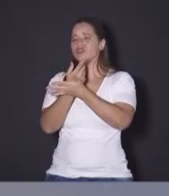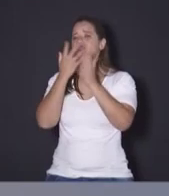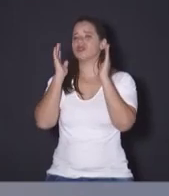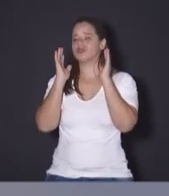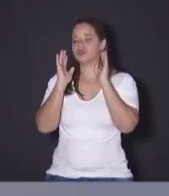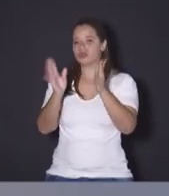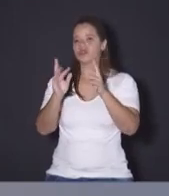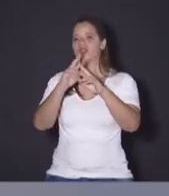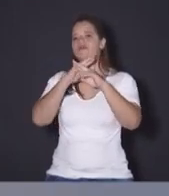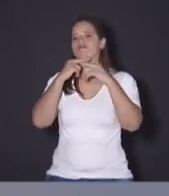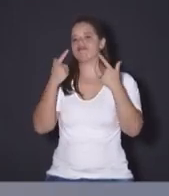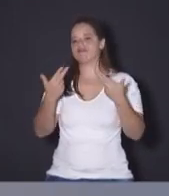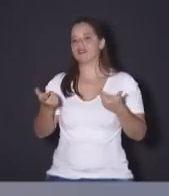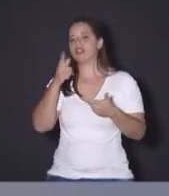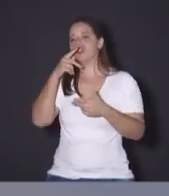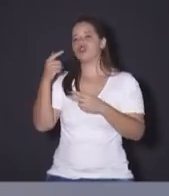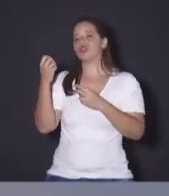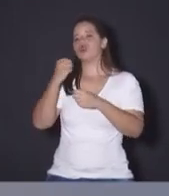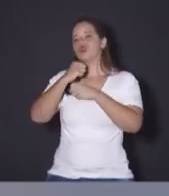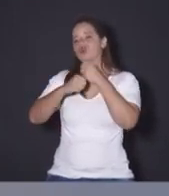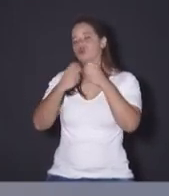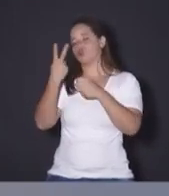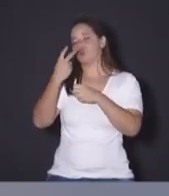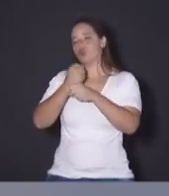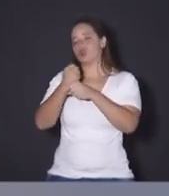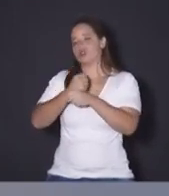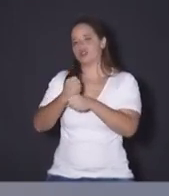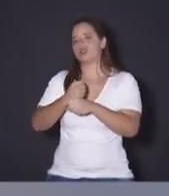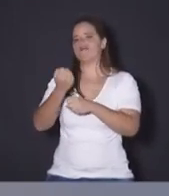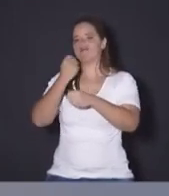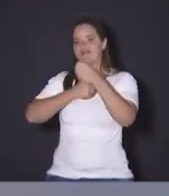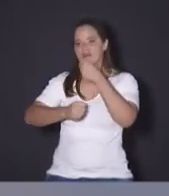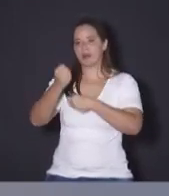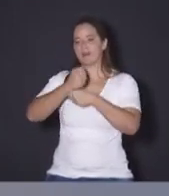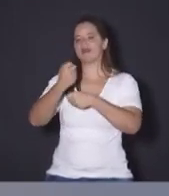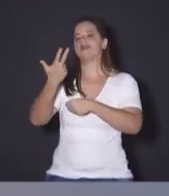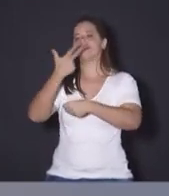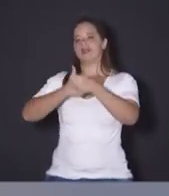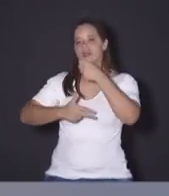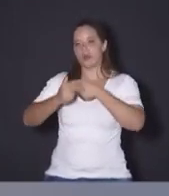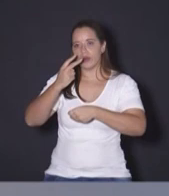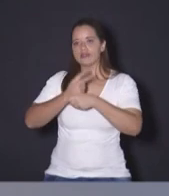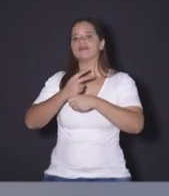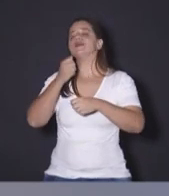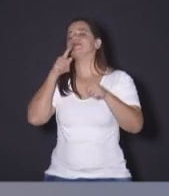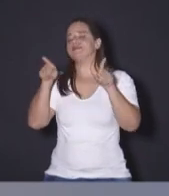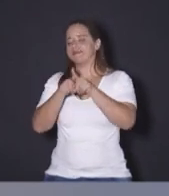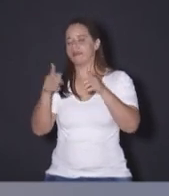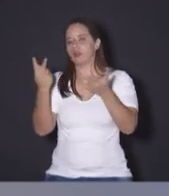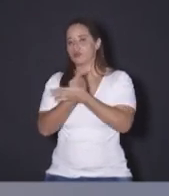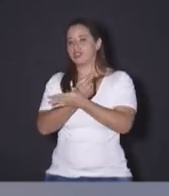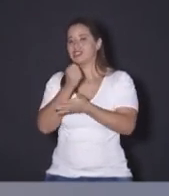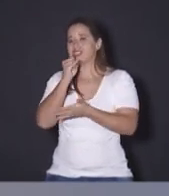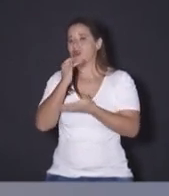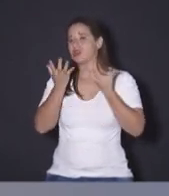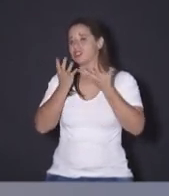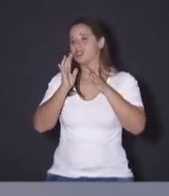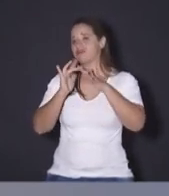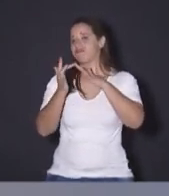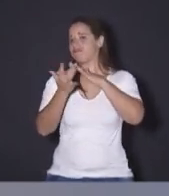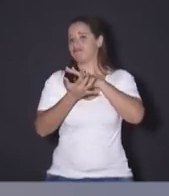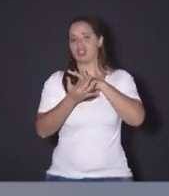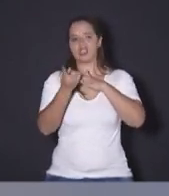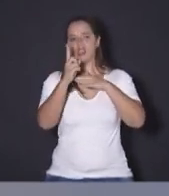aconteceu bastante nos dois últimos anos se eu quisesse participar de uma rede onde simplesmente eu não